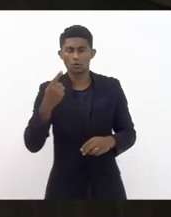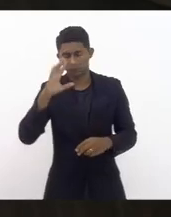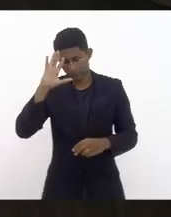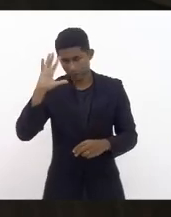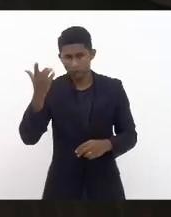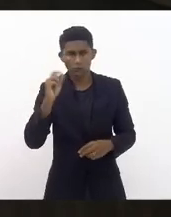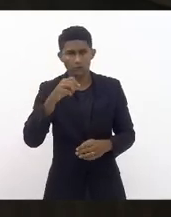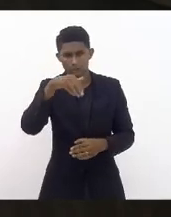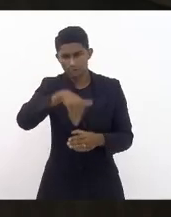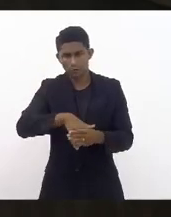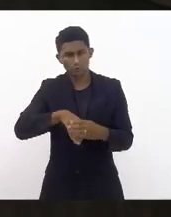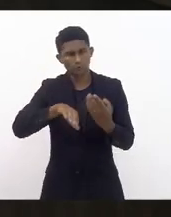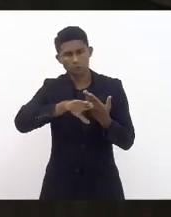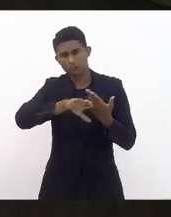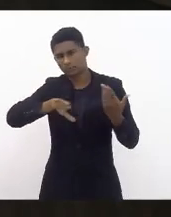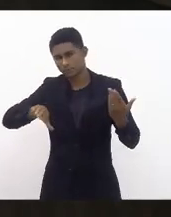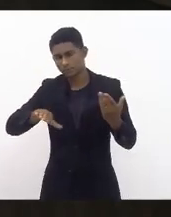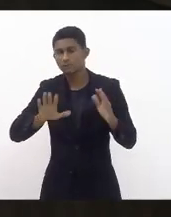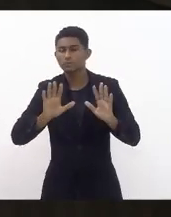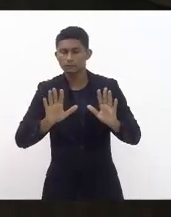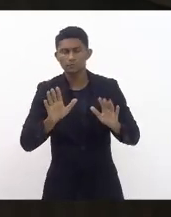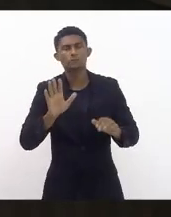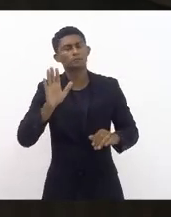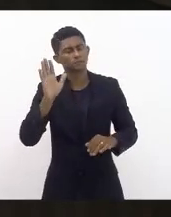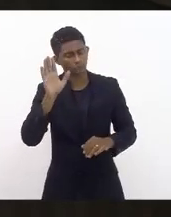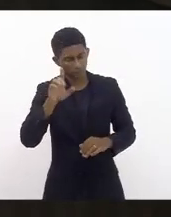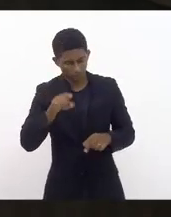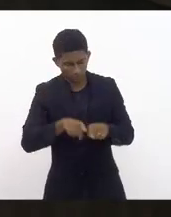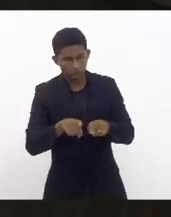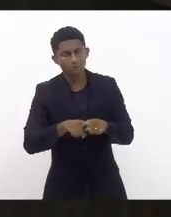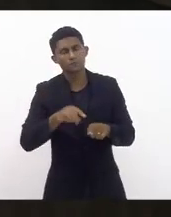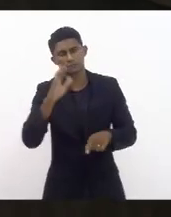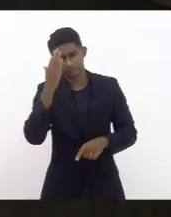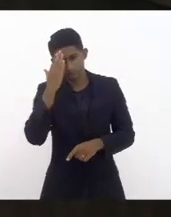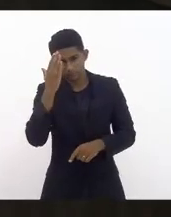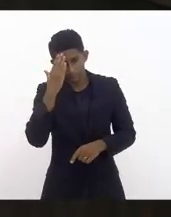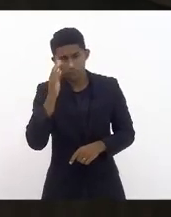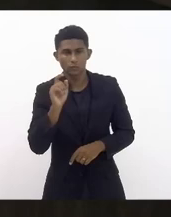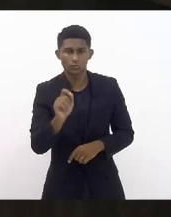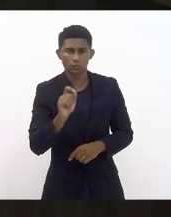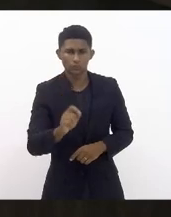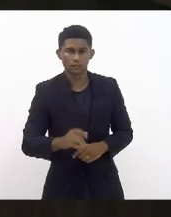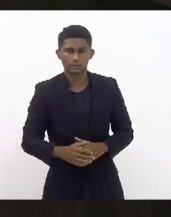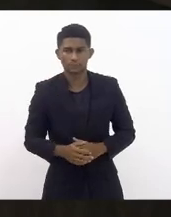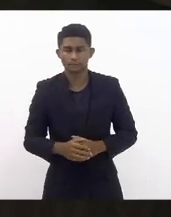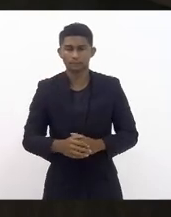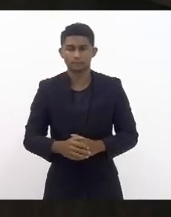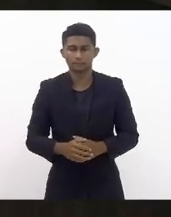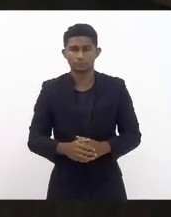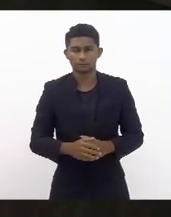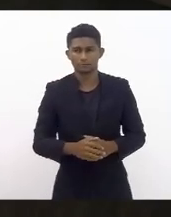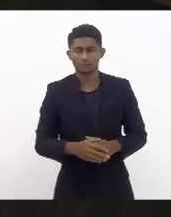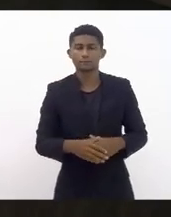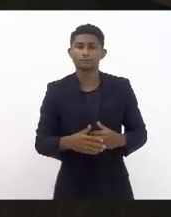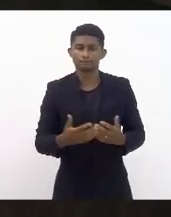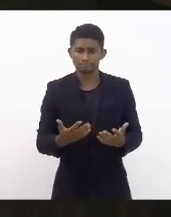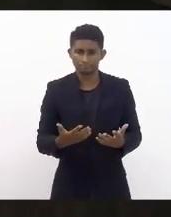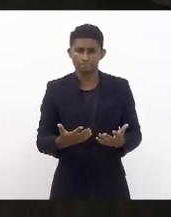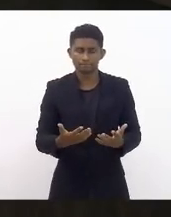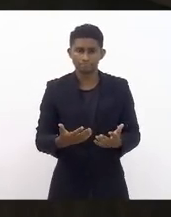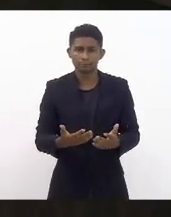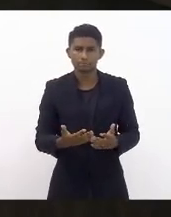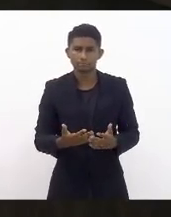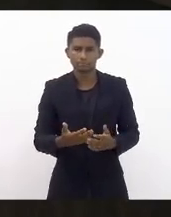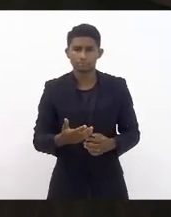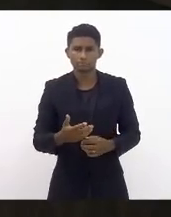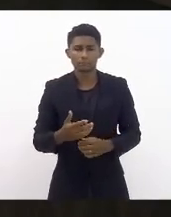em separado. Mas também consideramos, senhor presidente, que apesar de, no mérito,